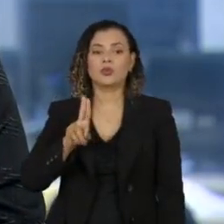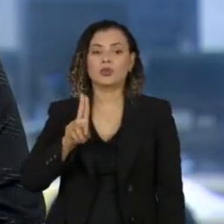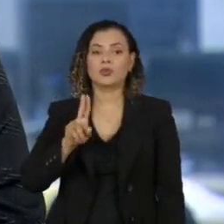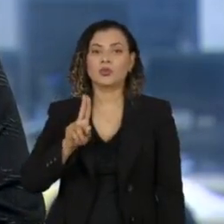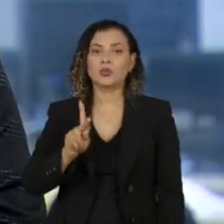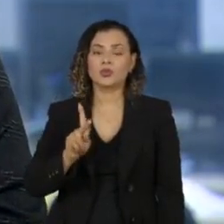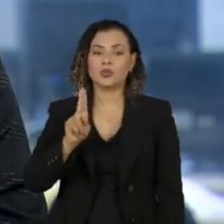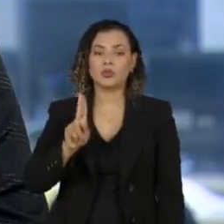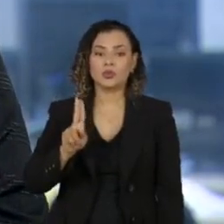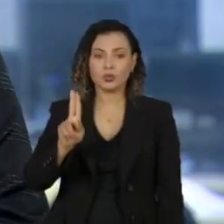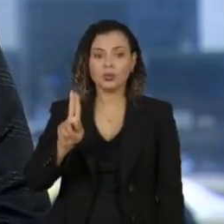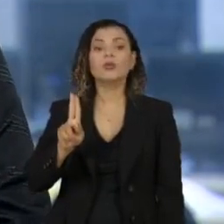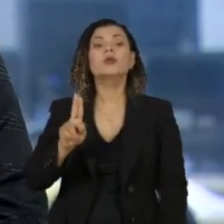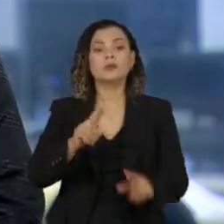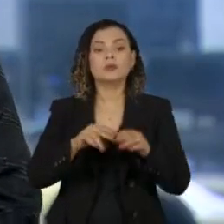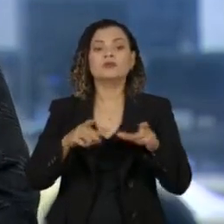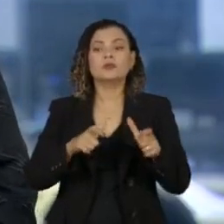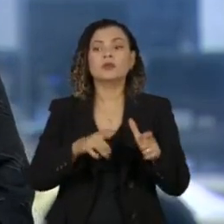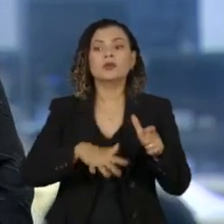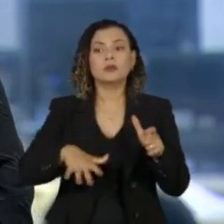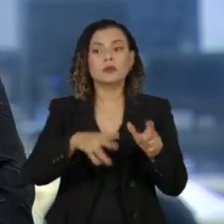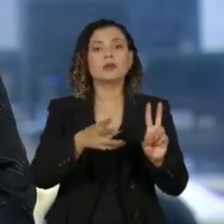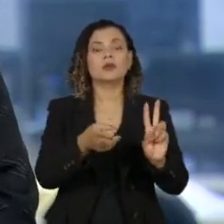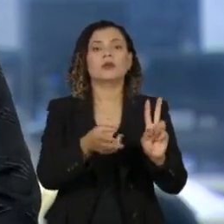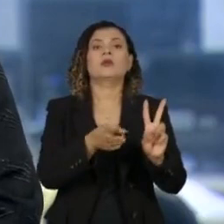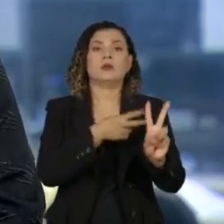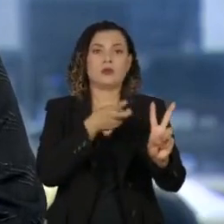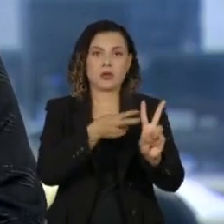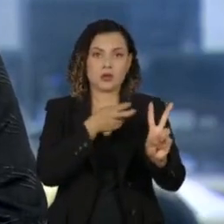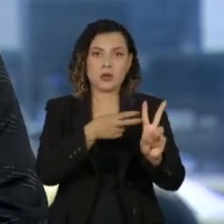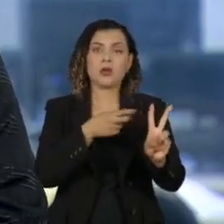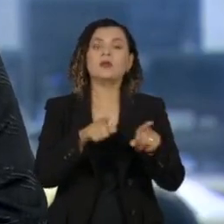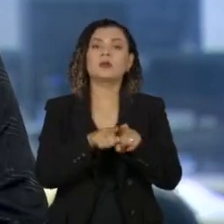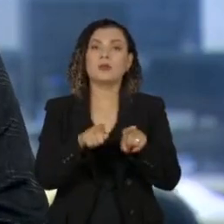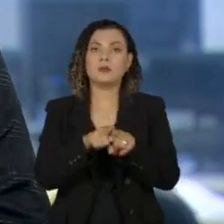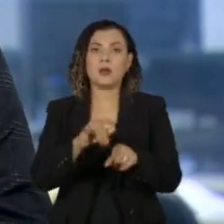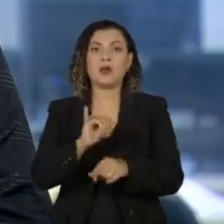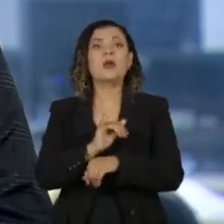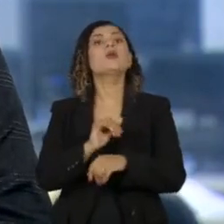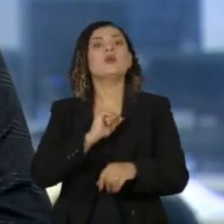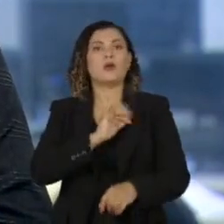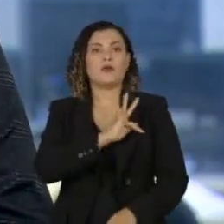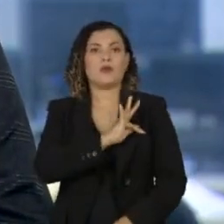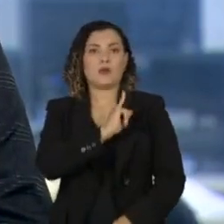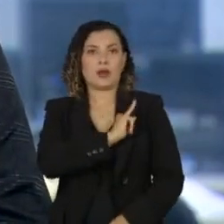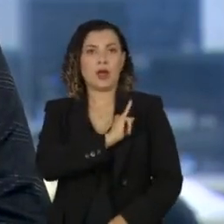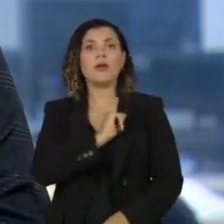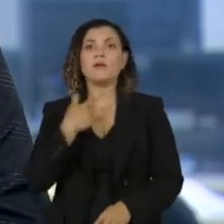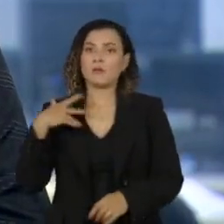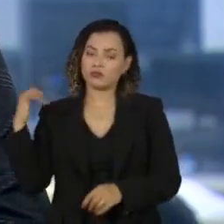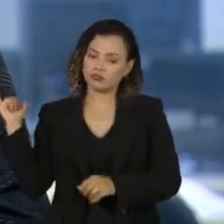o Ministério Público Federal e a FUNAI foram acionados para apoiar no resgate dos corpos, segundo o líder indígena.